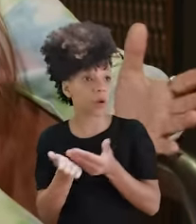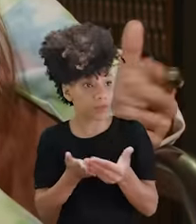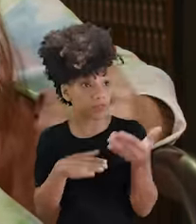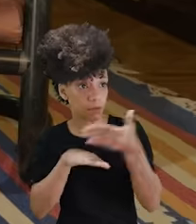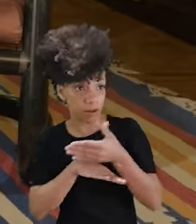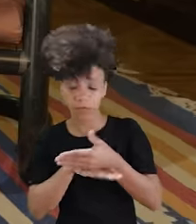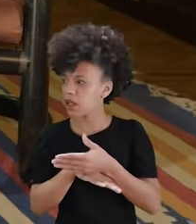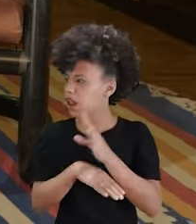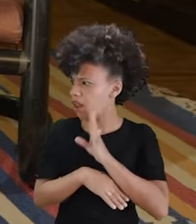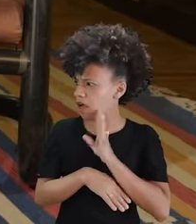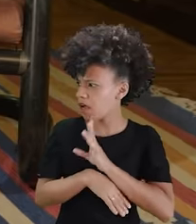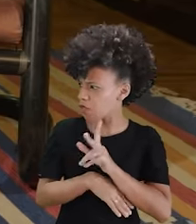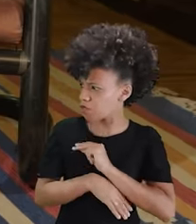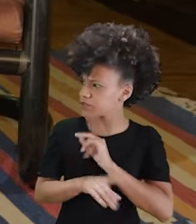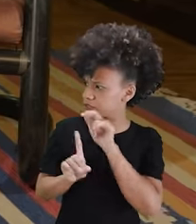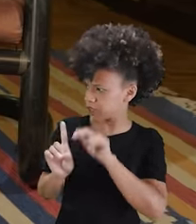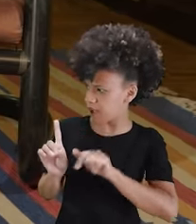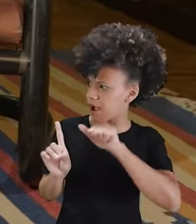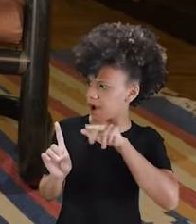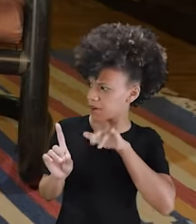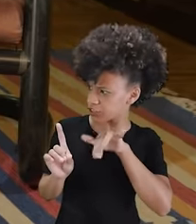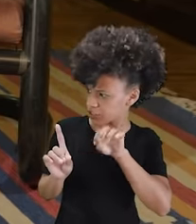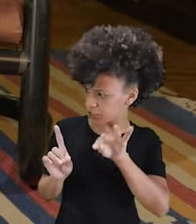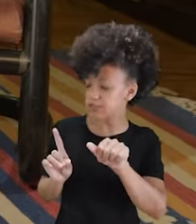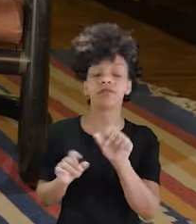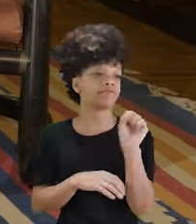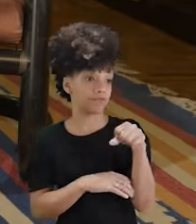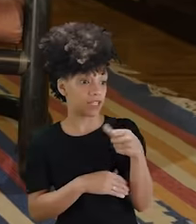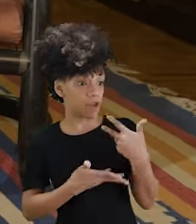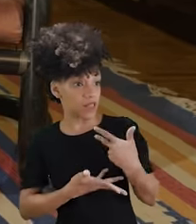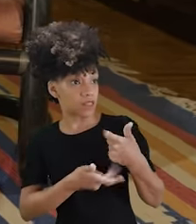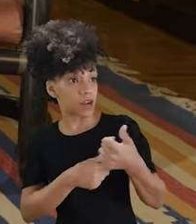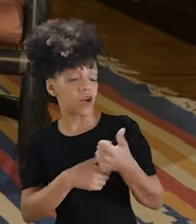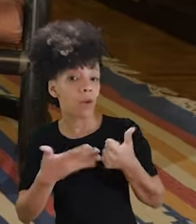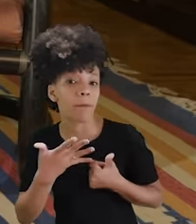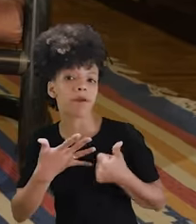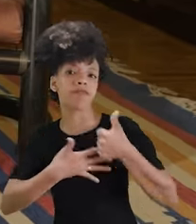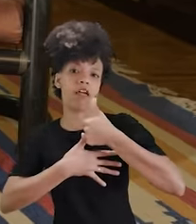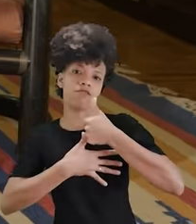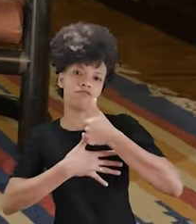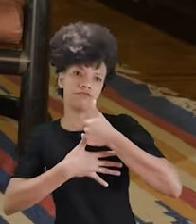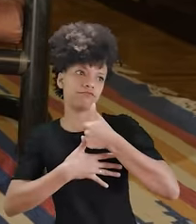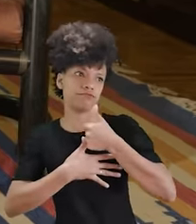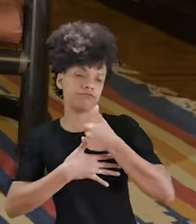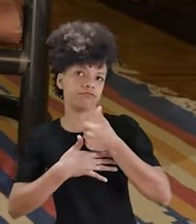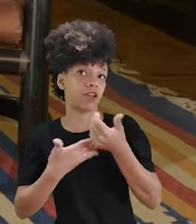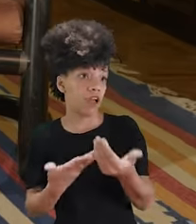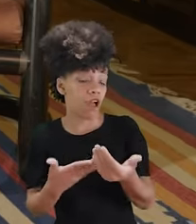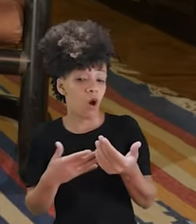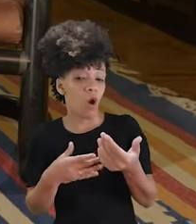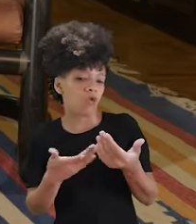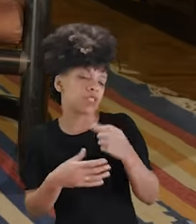eu comecei com o parceiro tipo ah é artista convidado então eu já entrei os colégios na